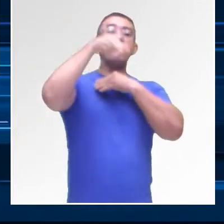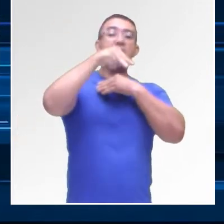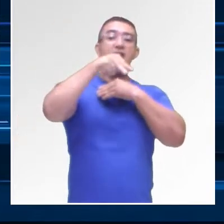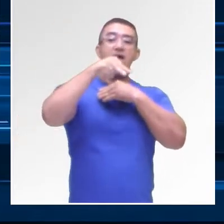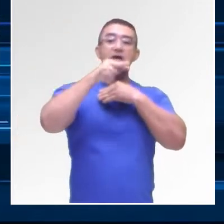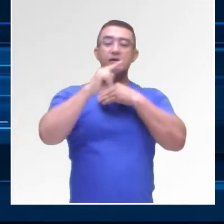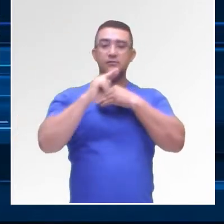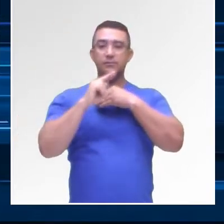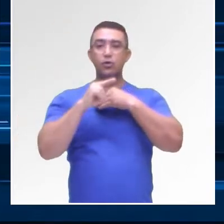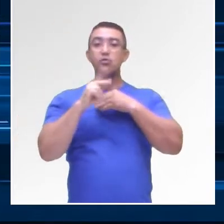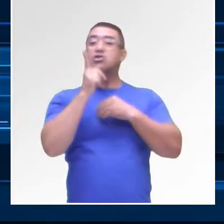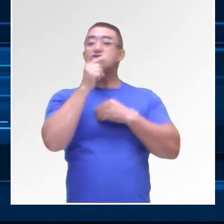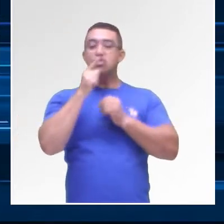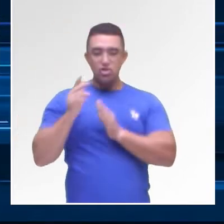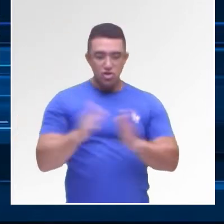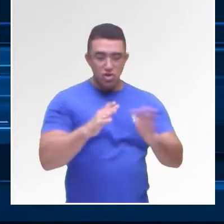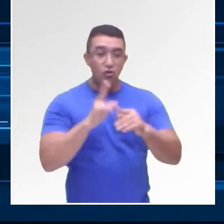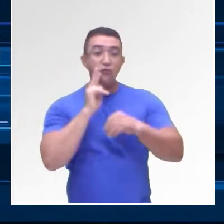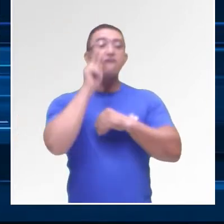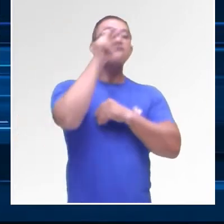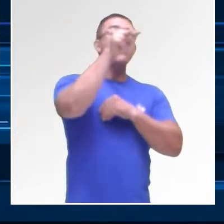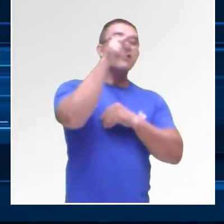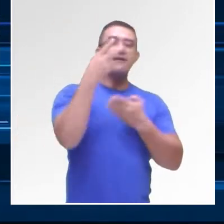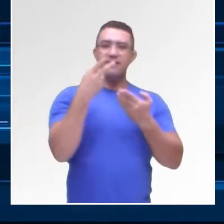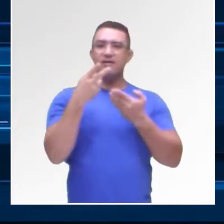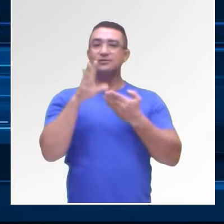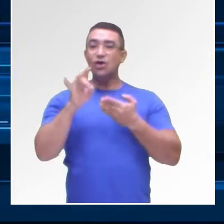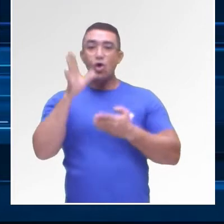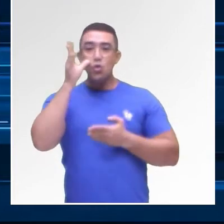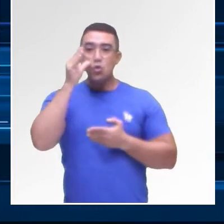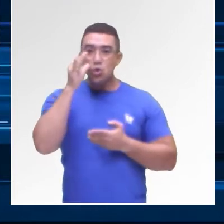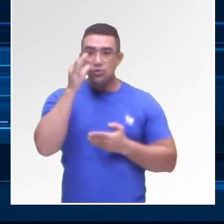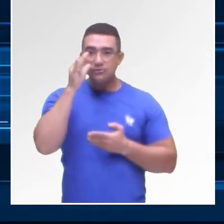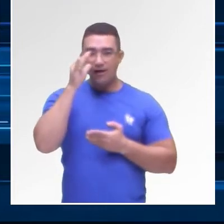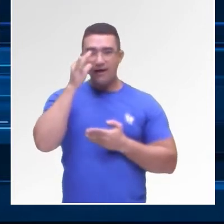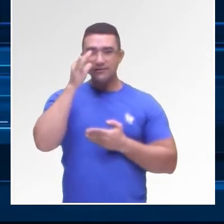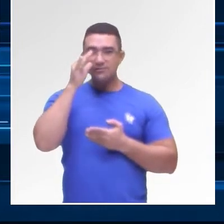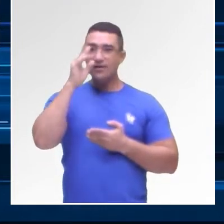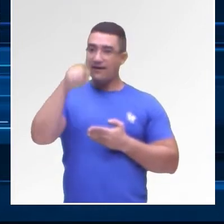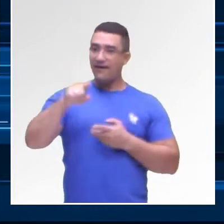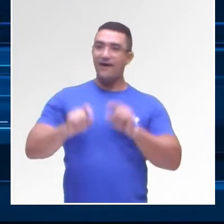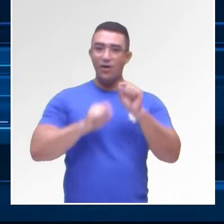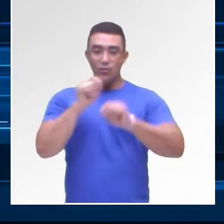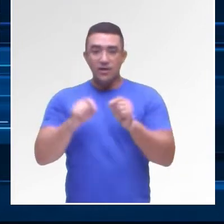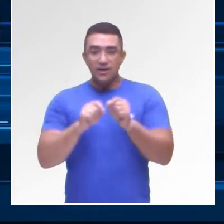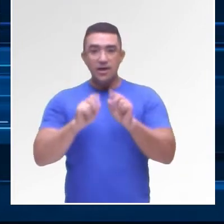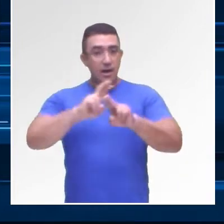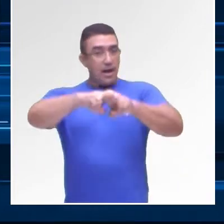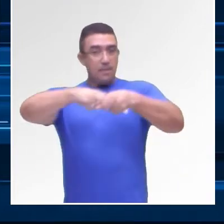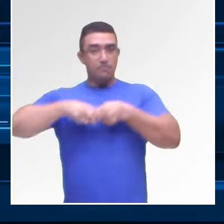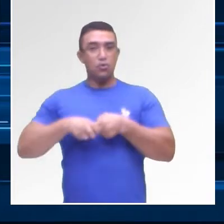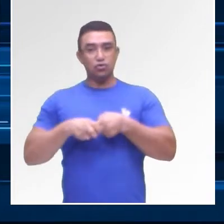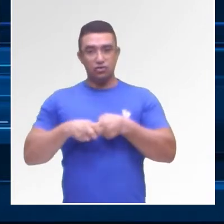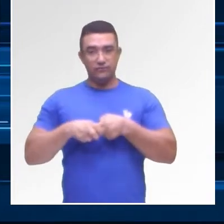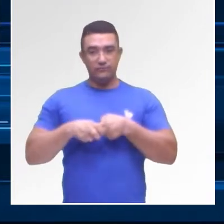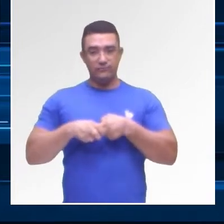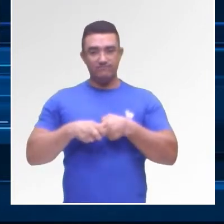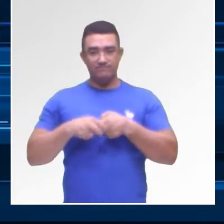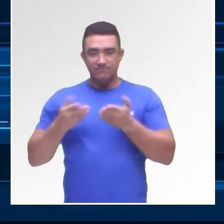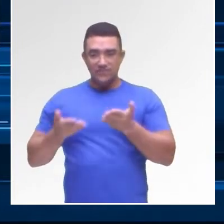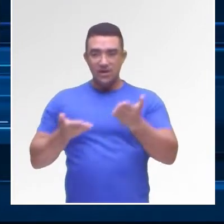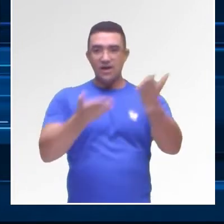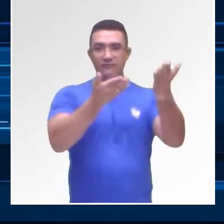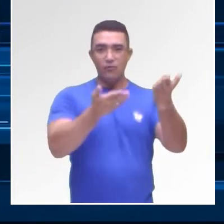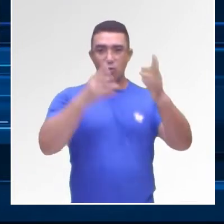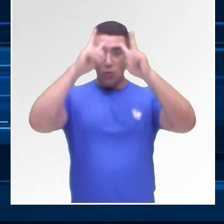rio. A simples curiosidade pode ter sido um motivo de levar o ser